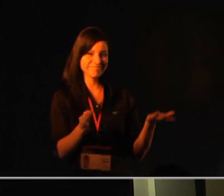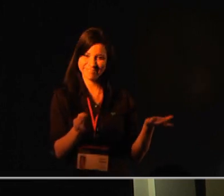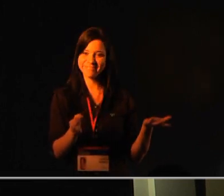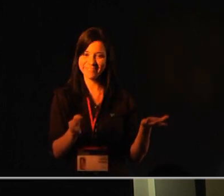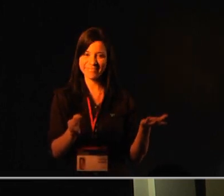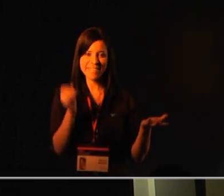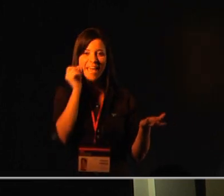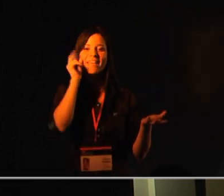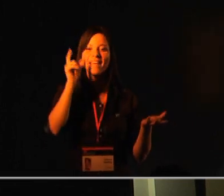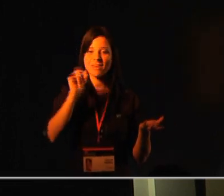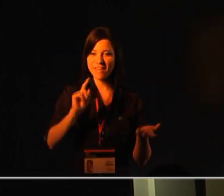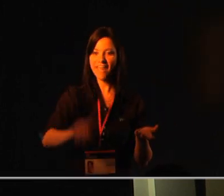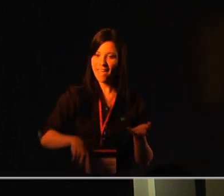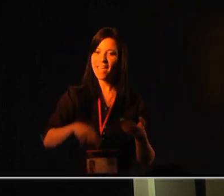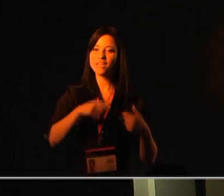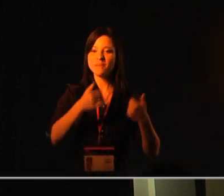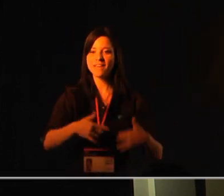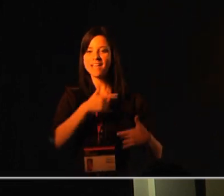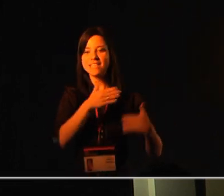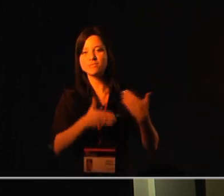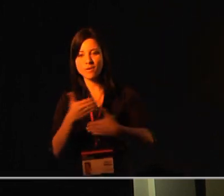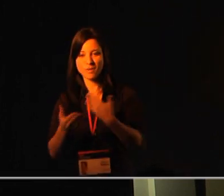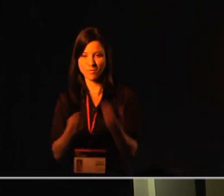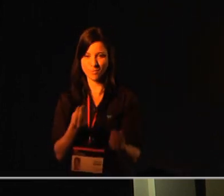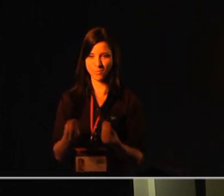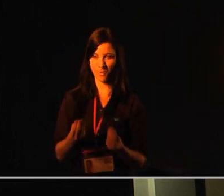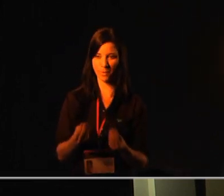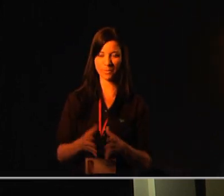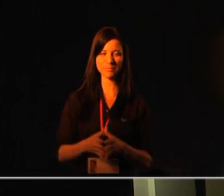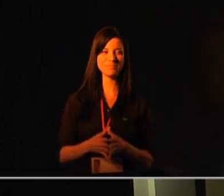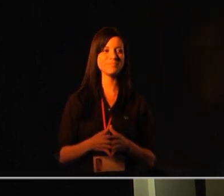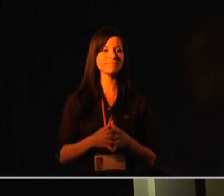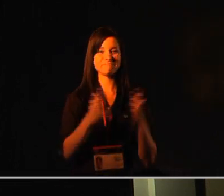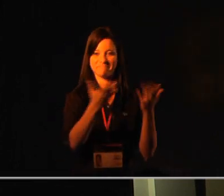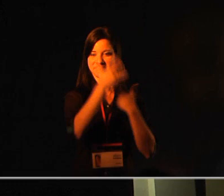focar na questão do processo. E